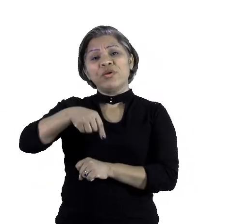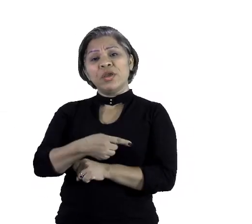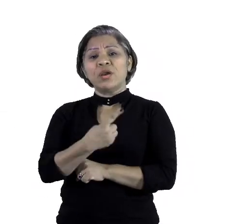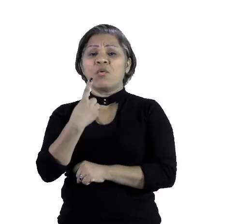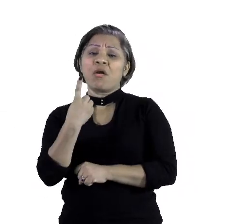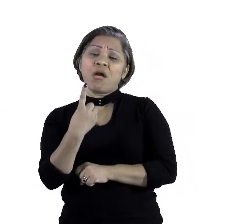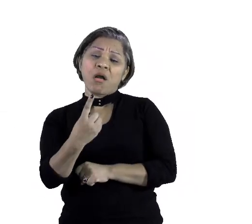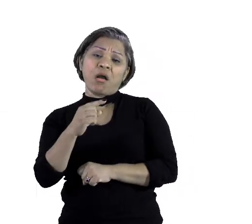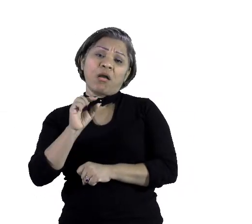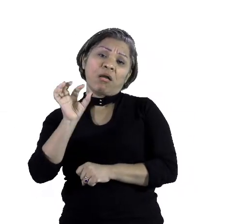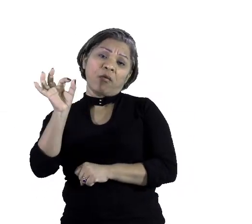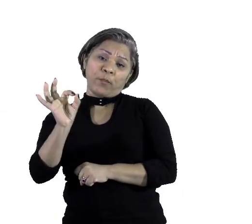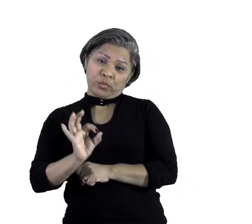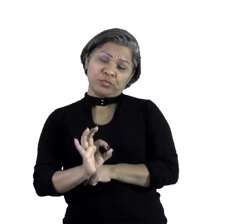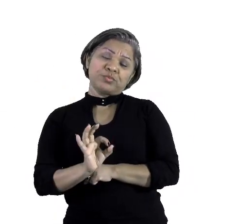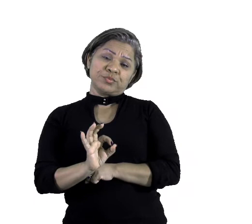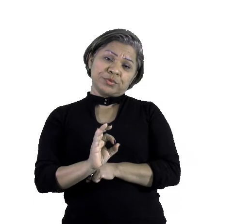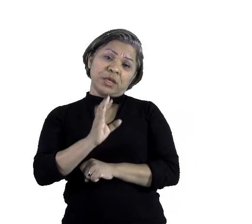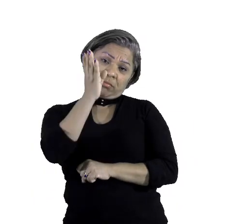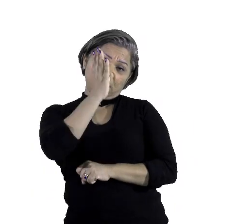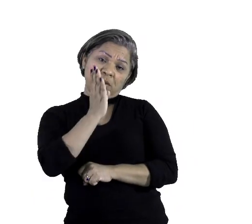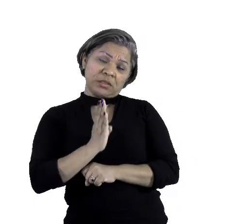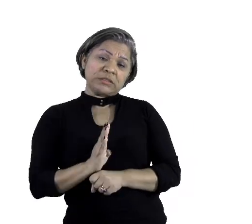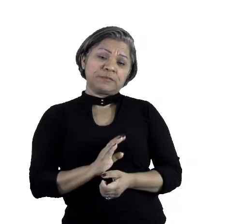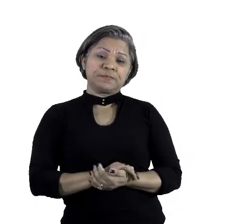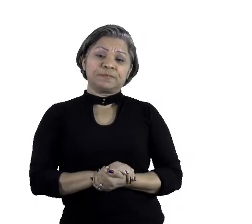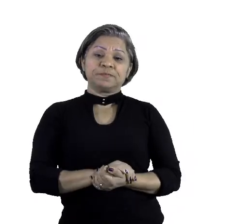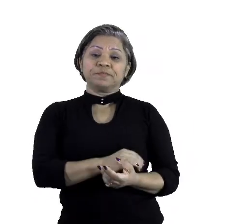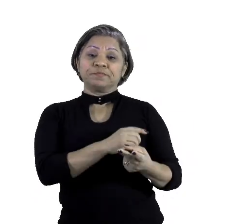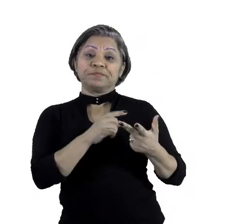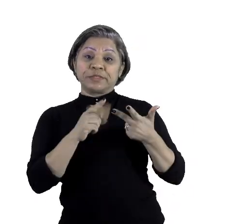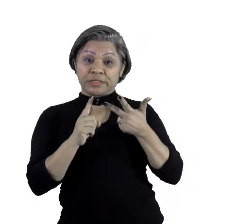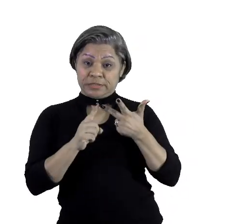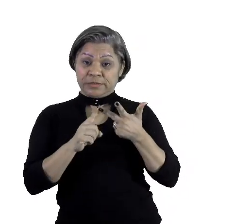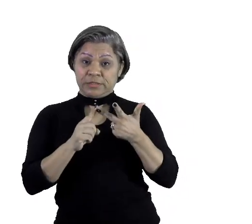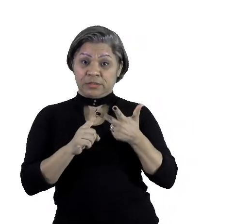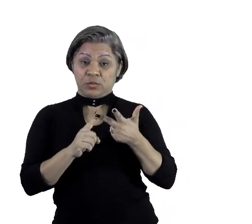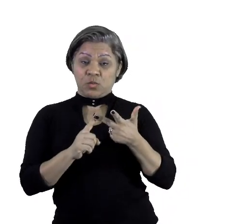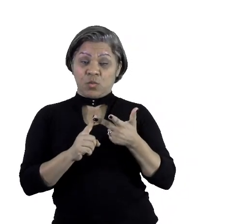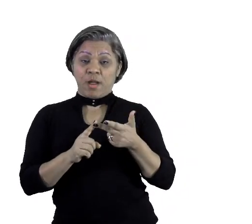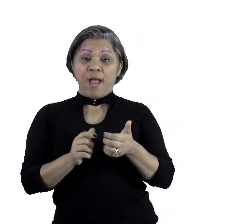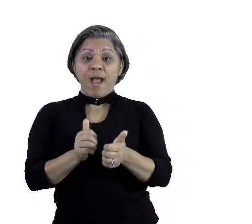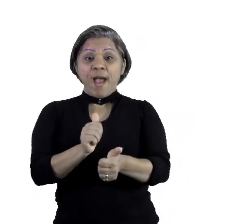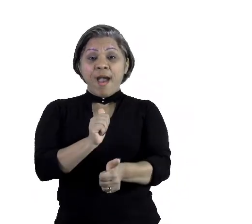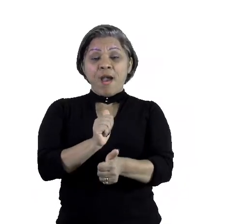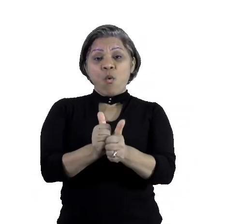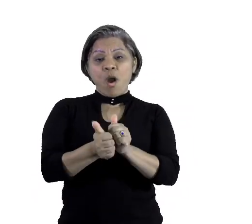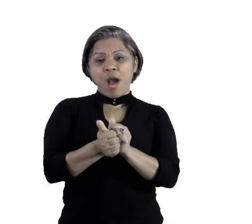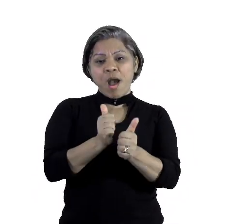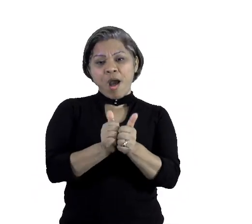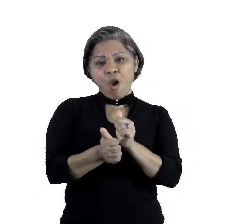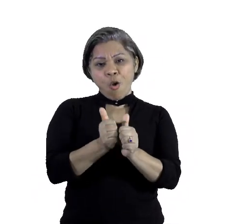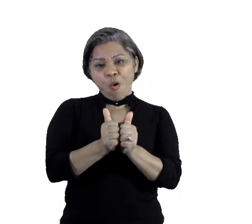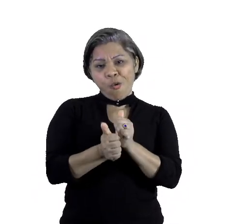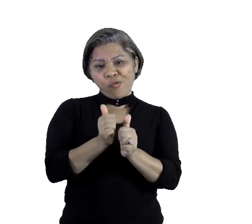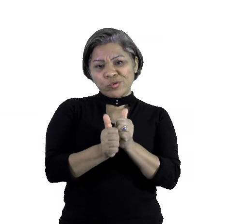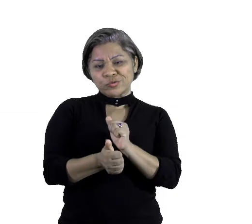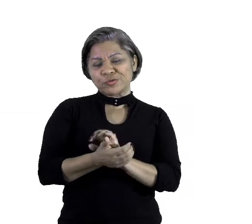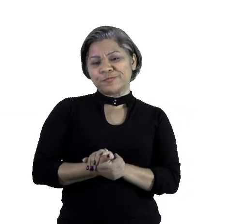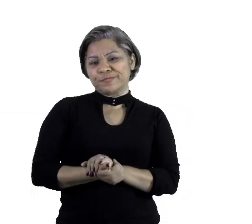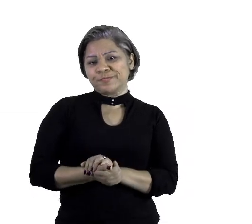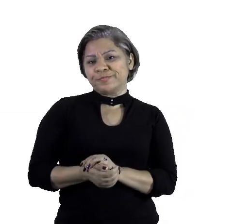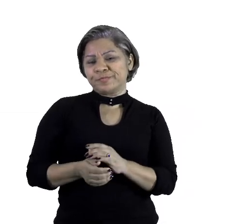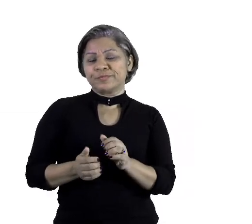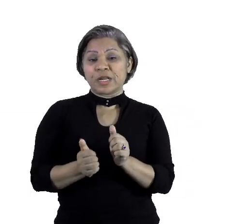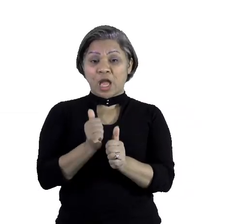Representa 1,1% de Brasil. Em terceiro lugar é o arroz. 10% de tudo que é produzido no